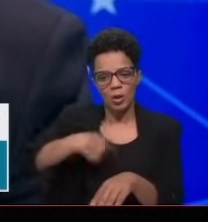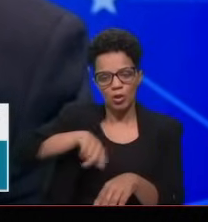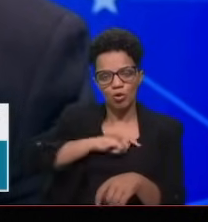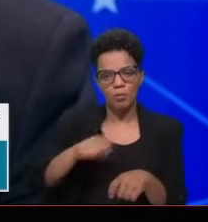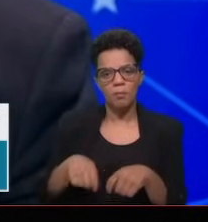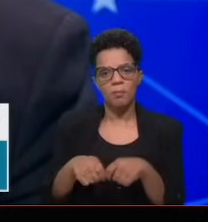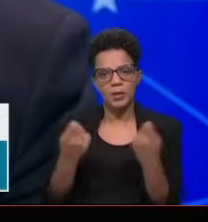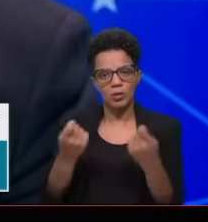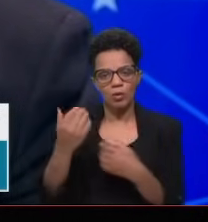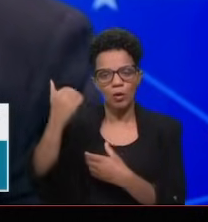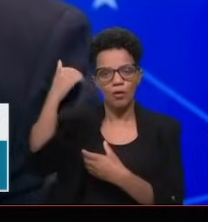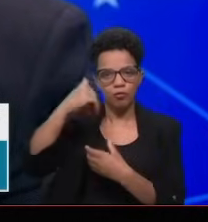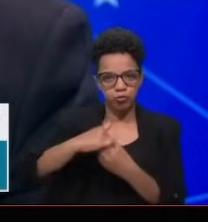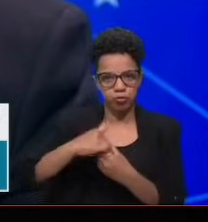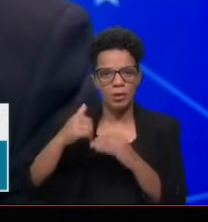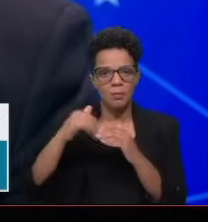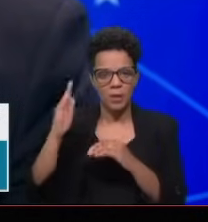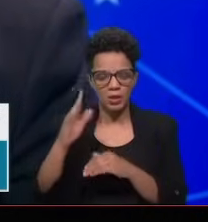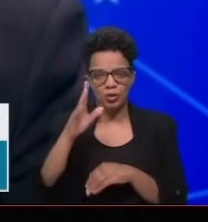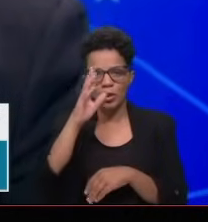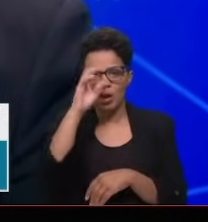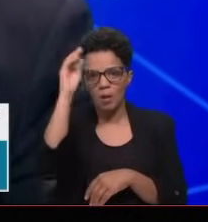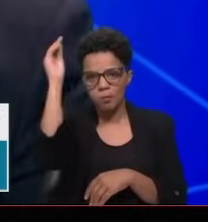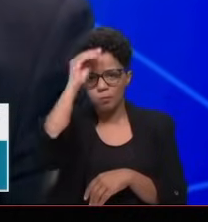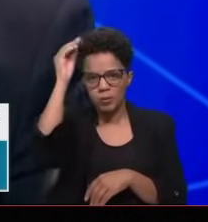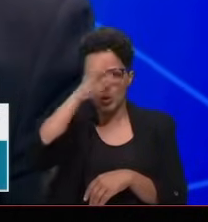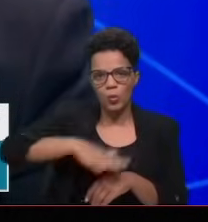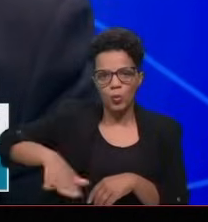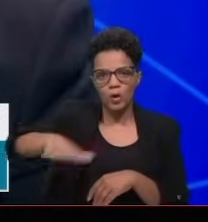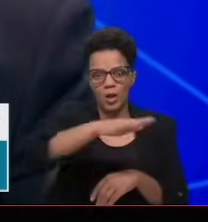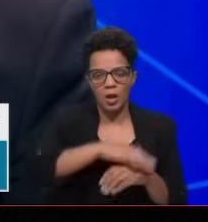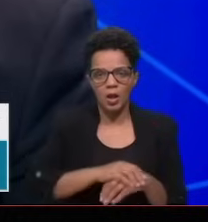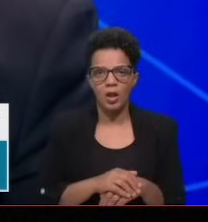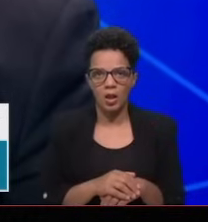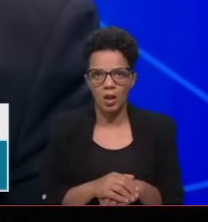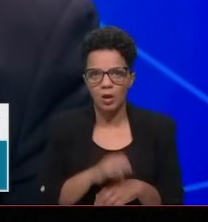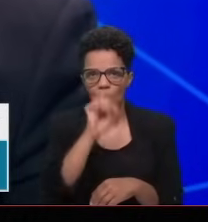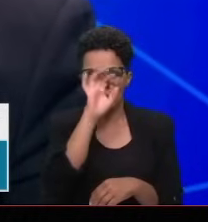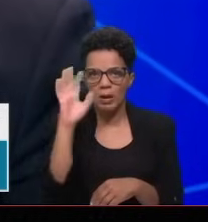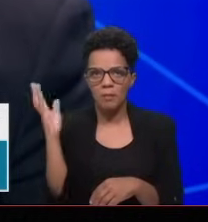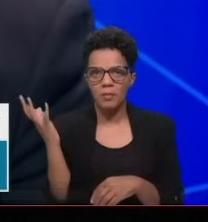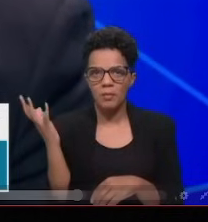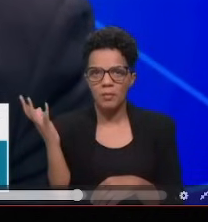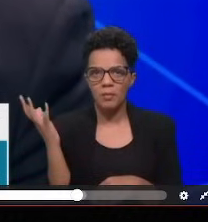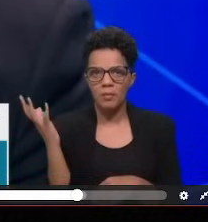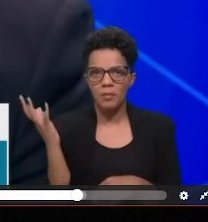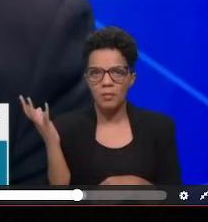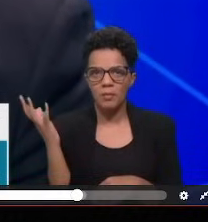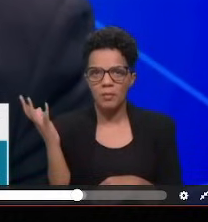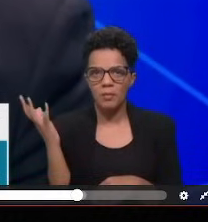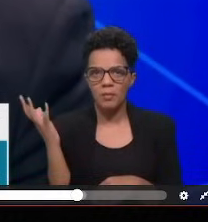mais votado a nível do mundo Rural e não há quem trate melhor que o do ambiente que o mundo